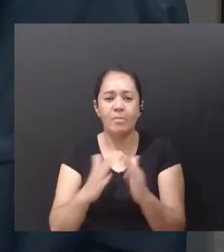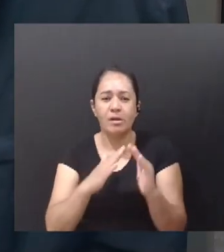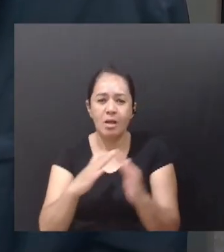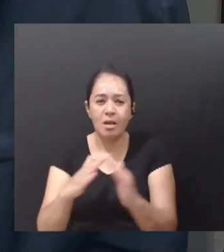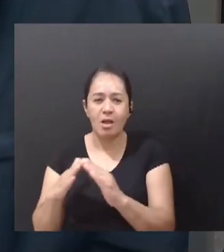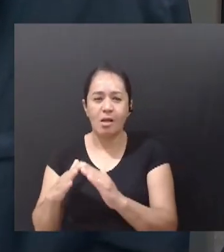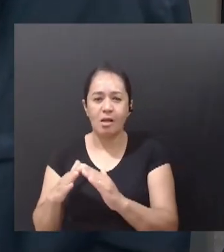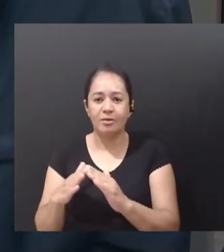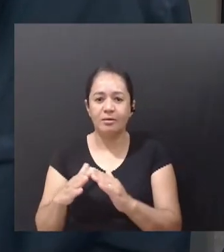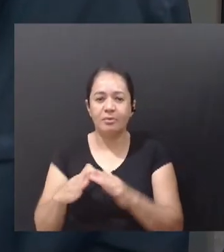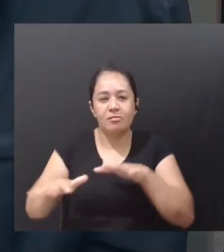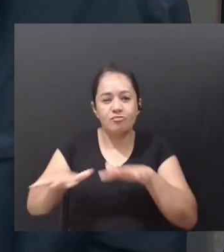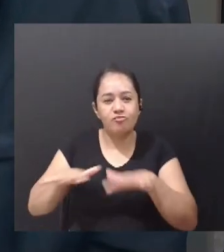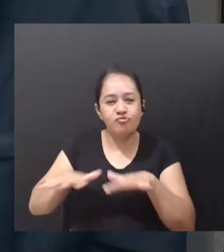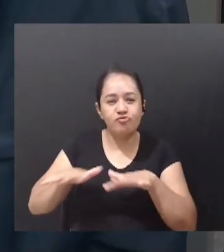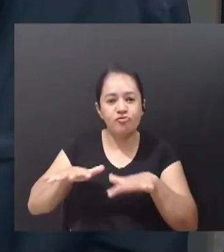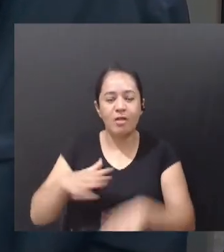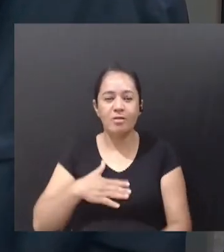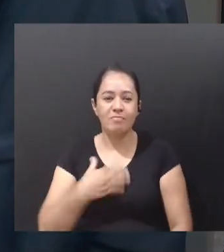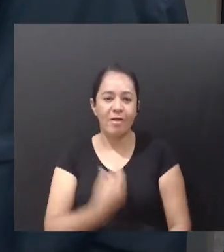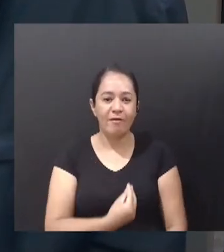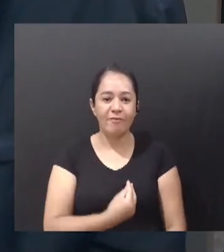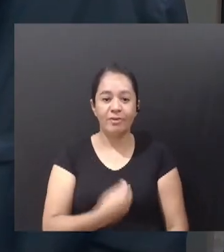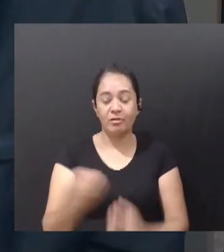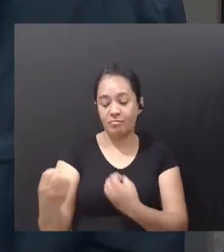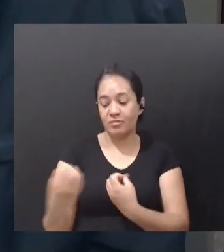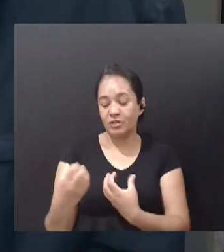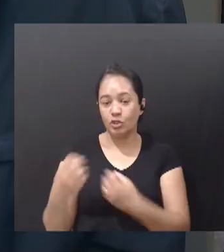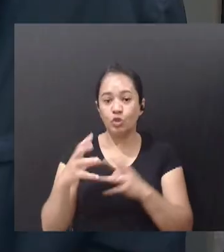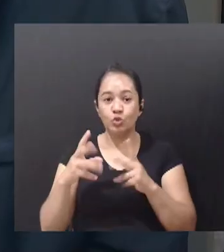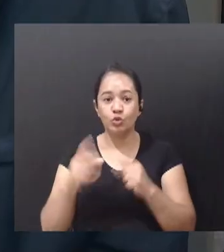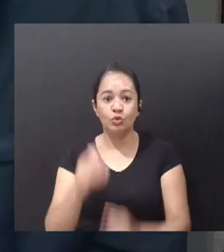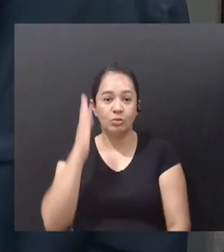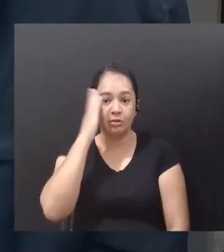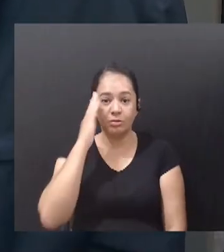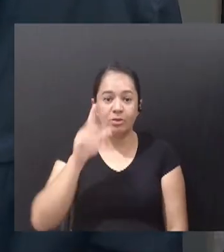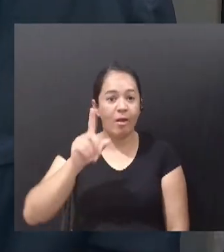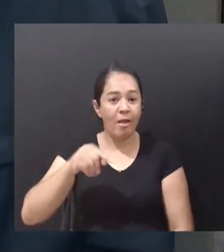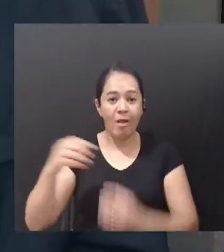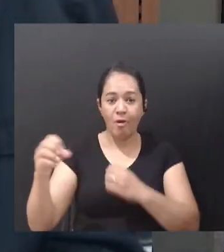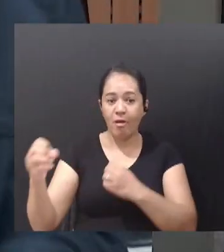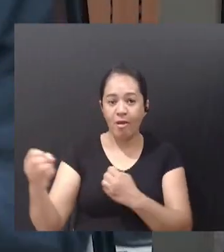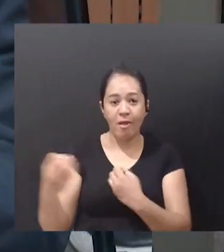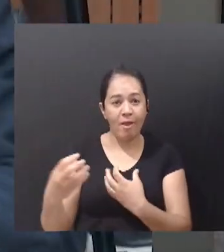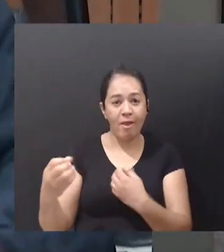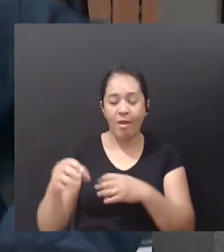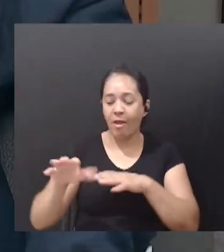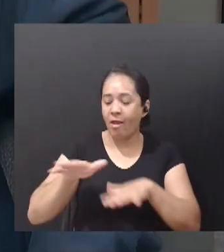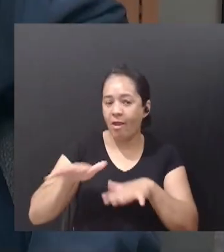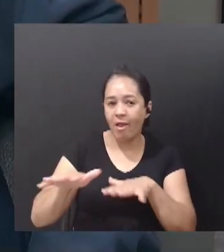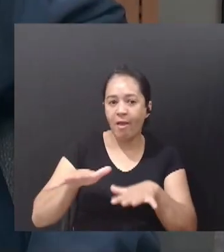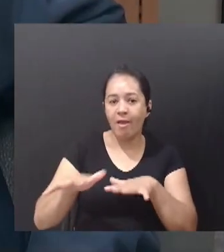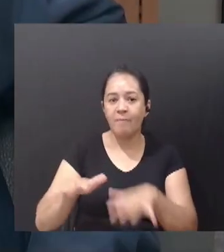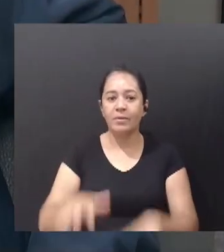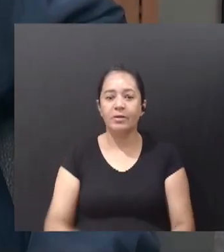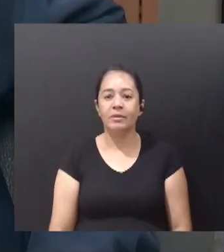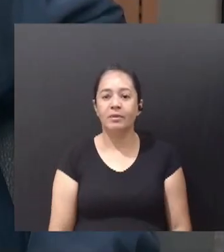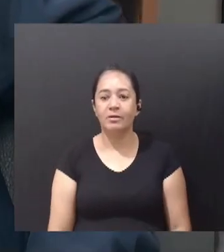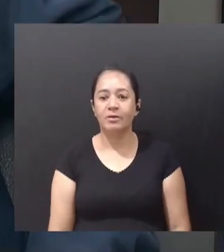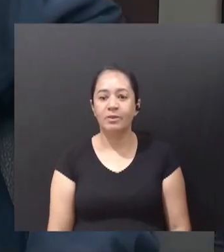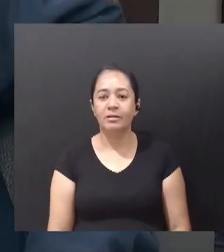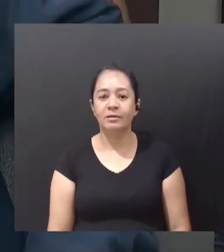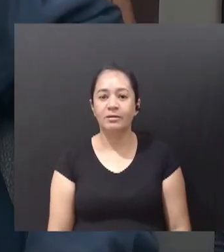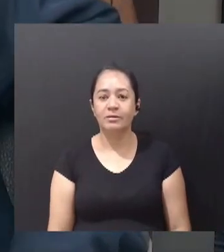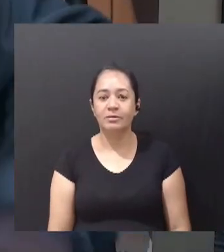minha vida e me educou. Tudo que eu sei é rap, Racionais. A diferença, Renato, é que quando o Mano Brown